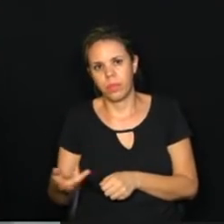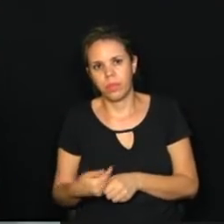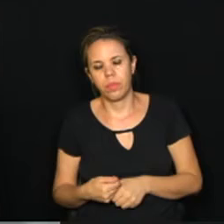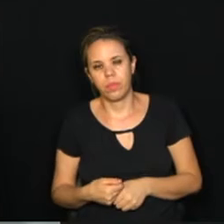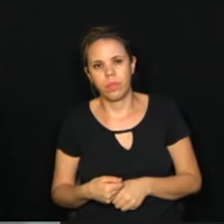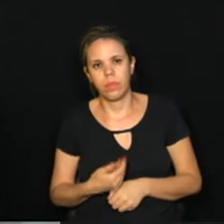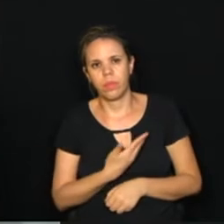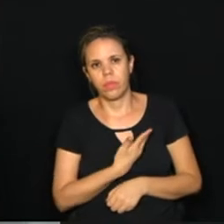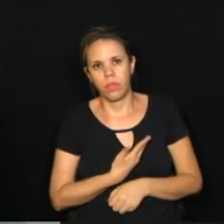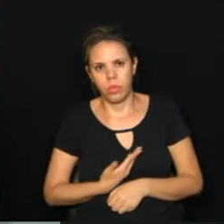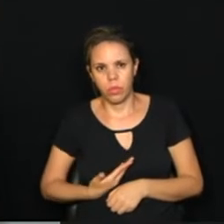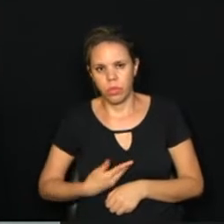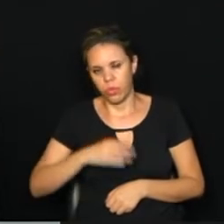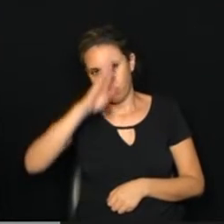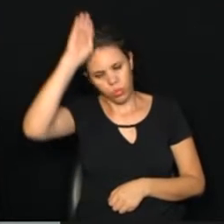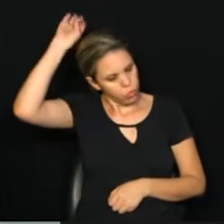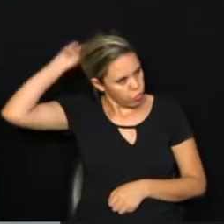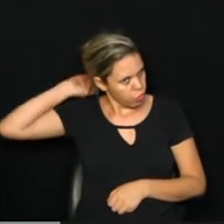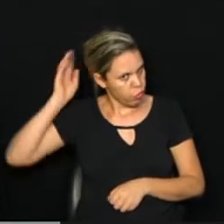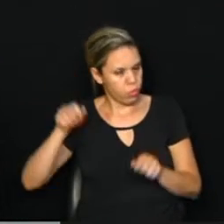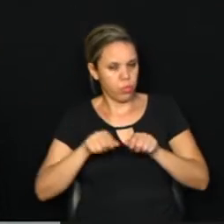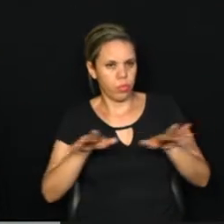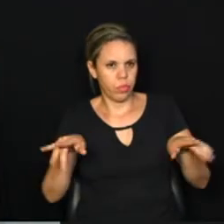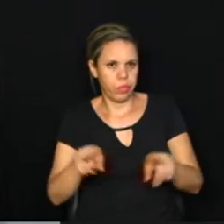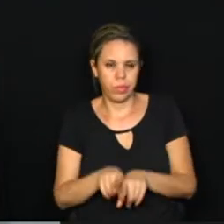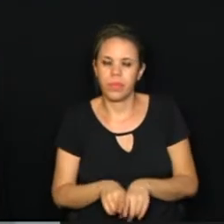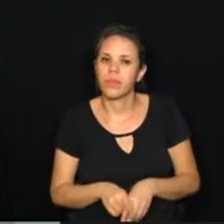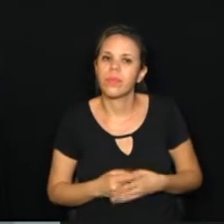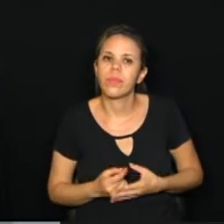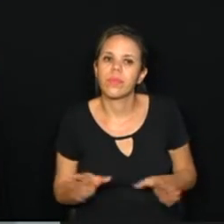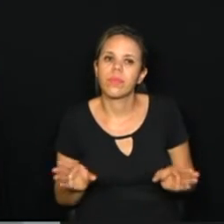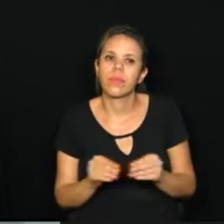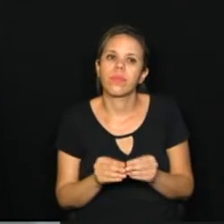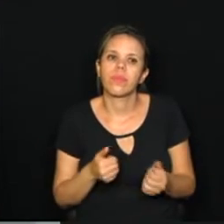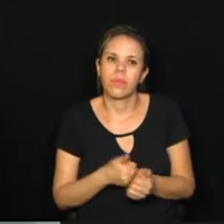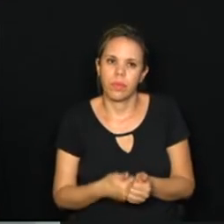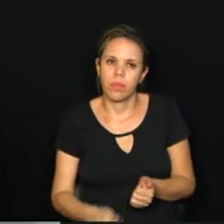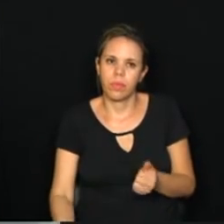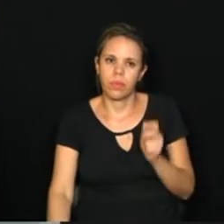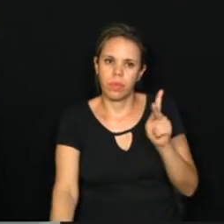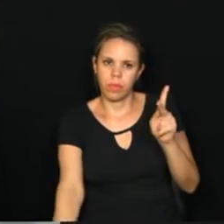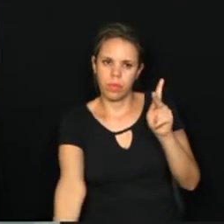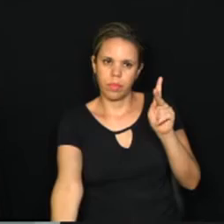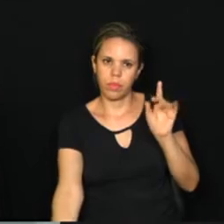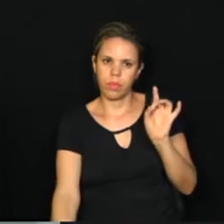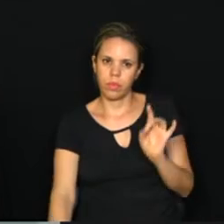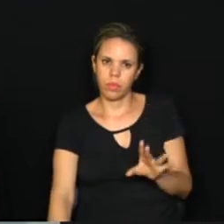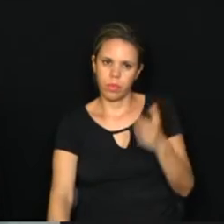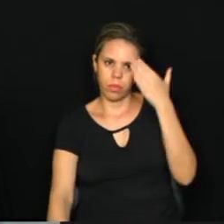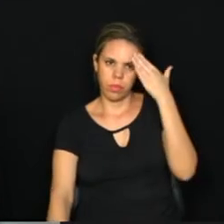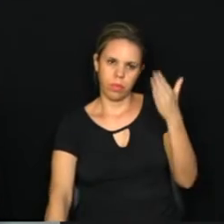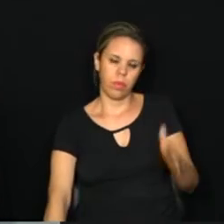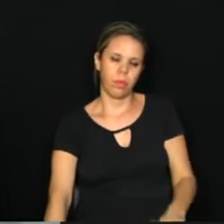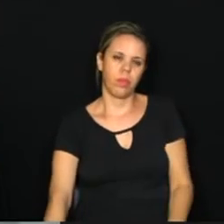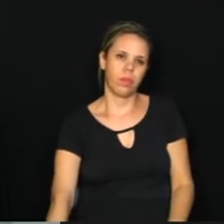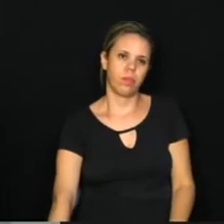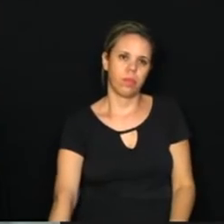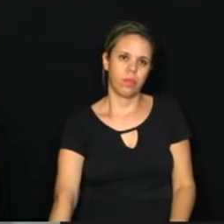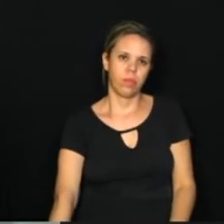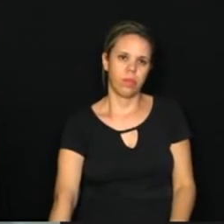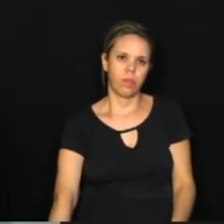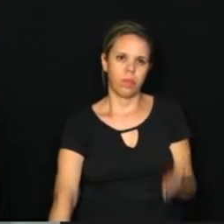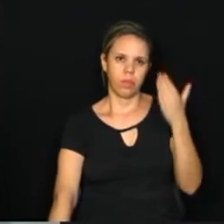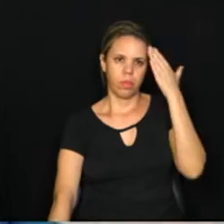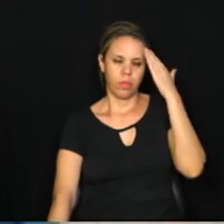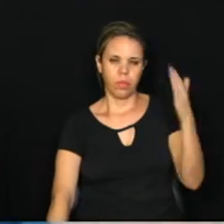Bombeiros também serão distribuídos brevemente. Ok? Por enquanto é isso. Muito obrigado.